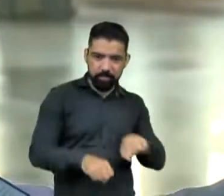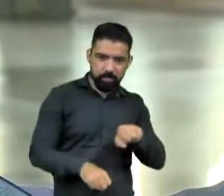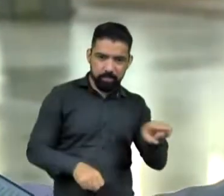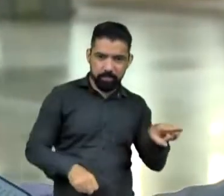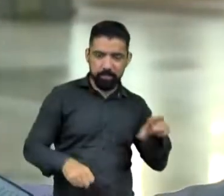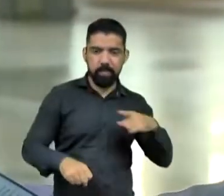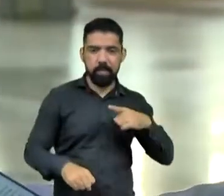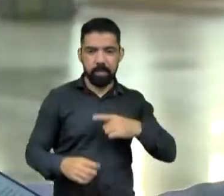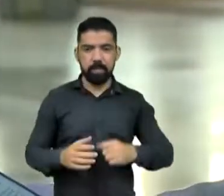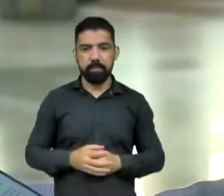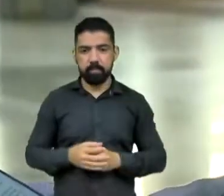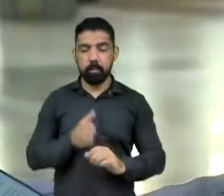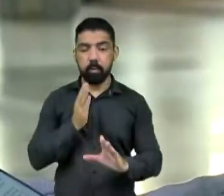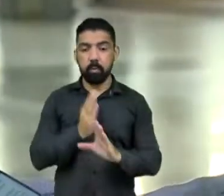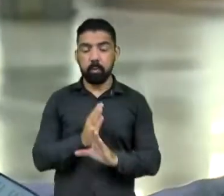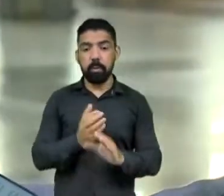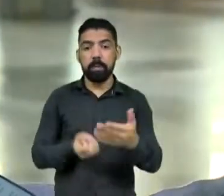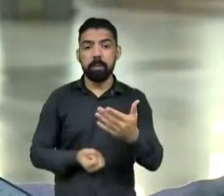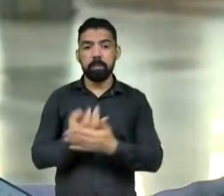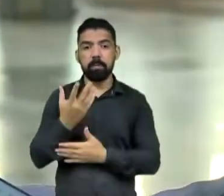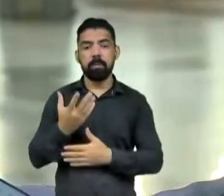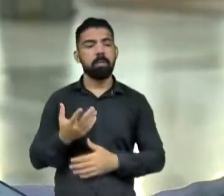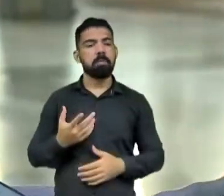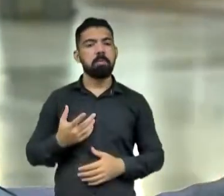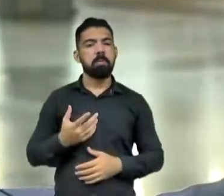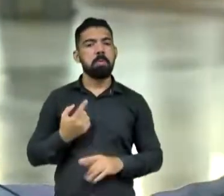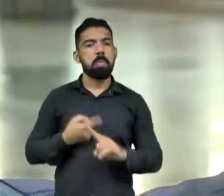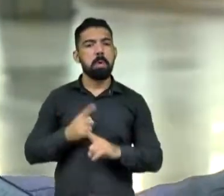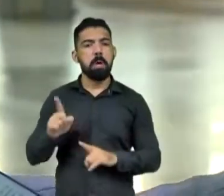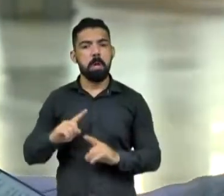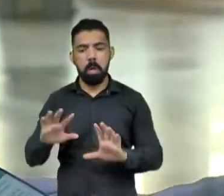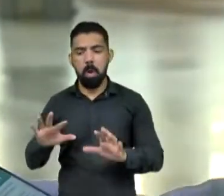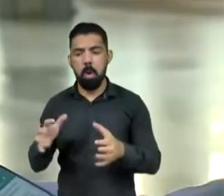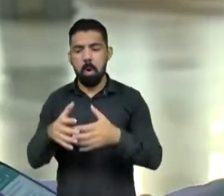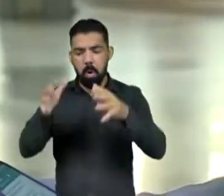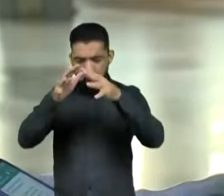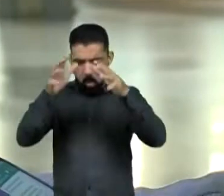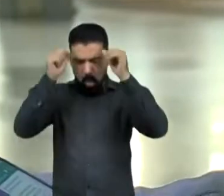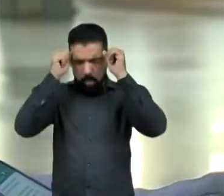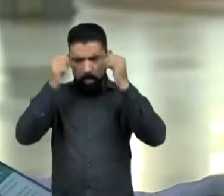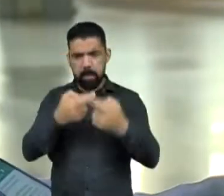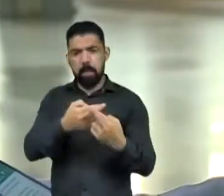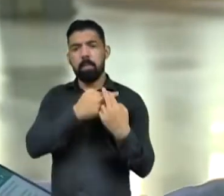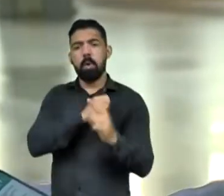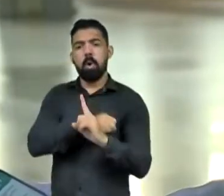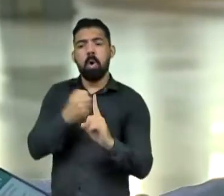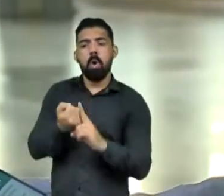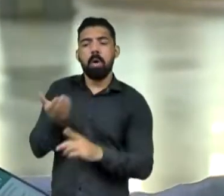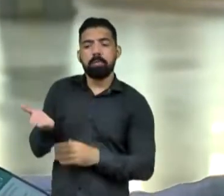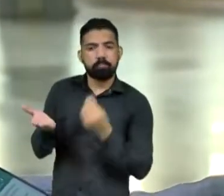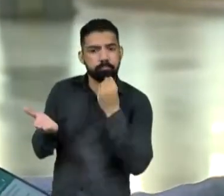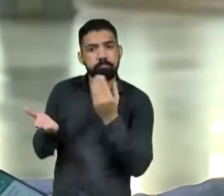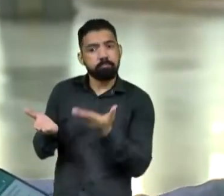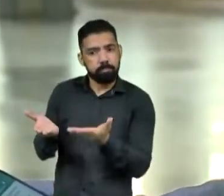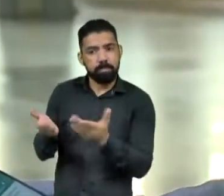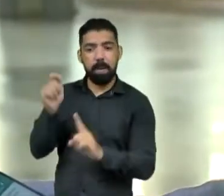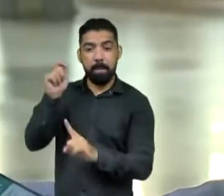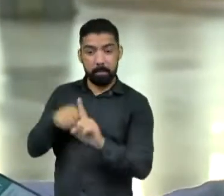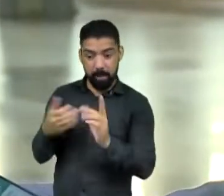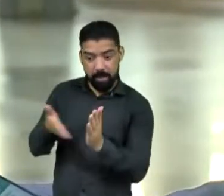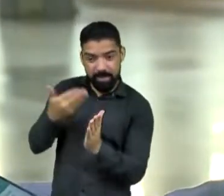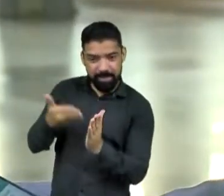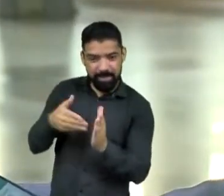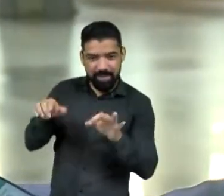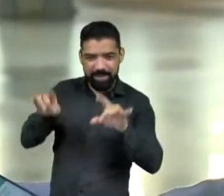surgiu a ideia, por que não o Comitê de Responsabilidade Social abraçar essa ideia? no mês do livro, fazendo um levantamento